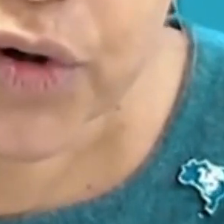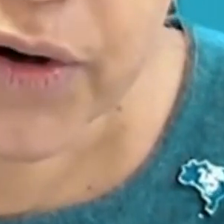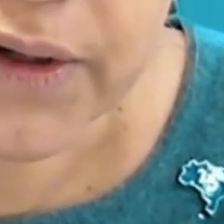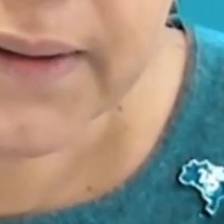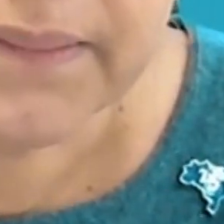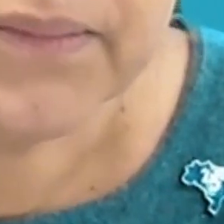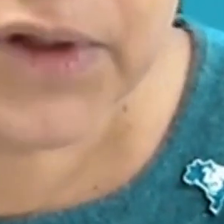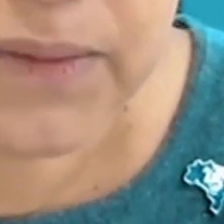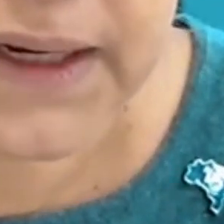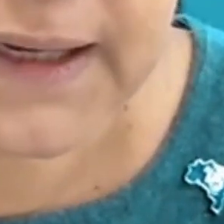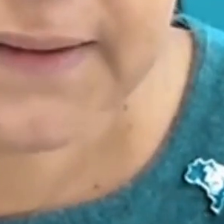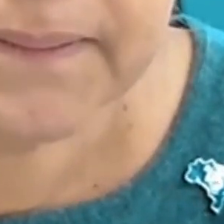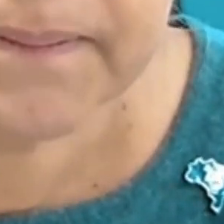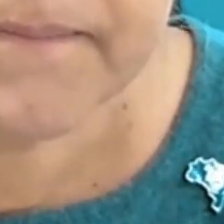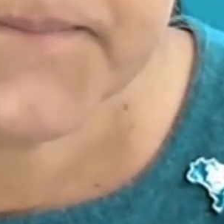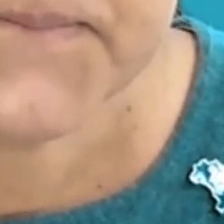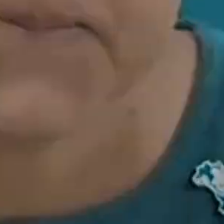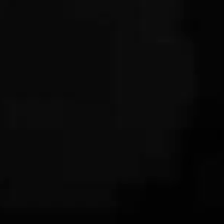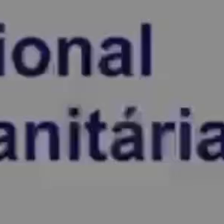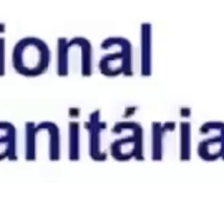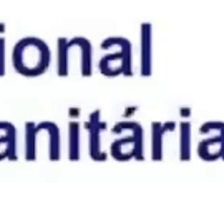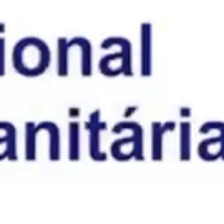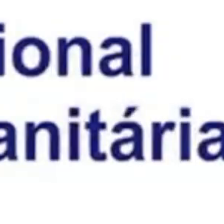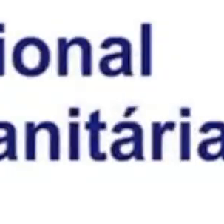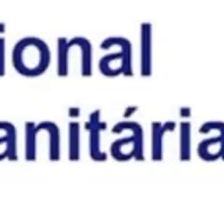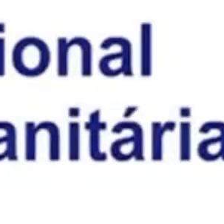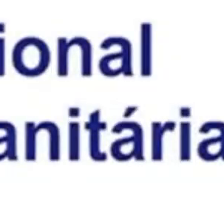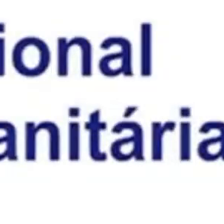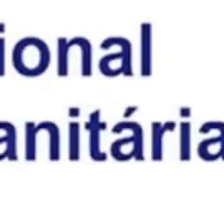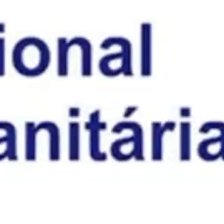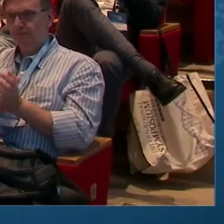ao Dr. Júlio Croda. Muito obrigada.